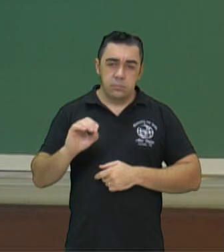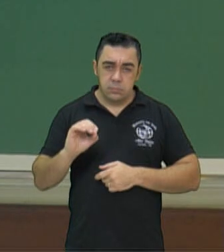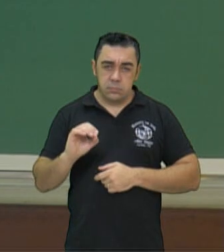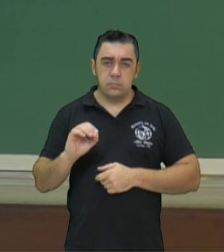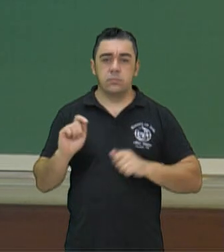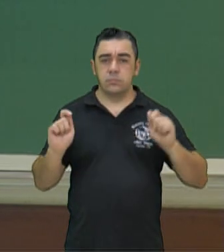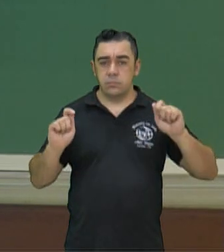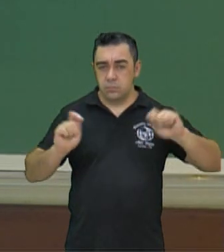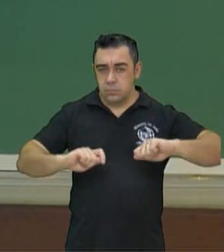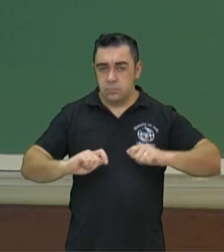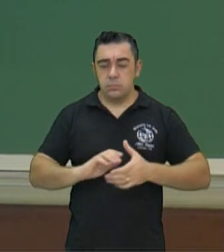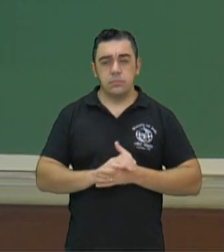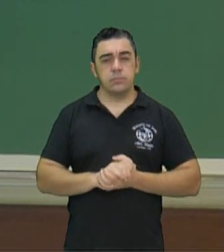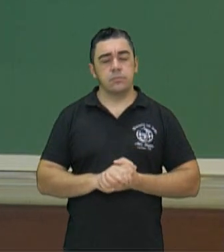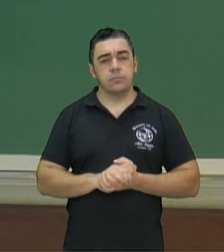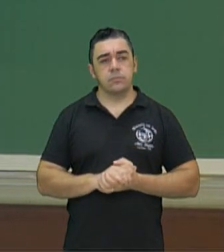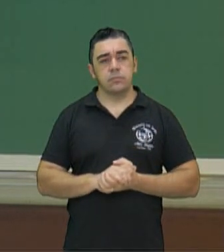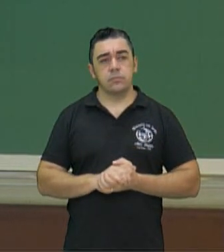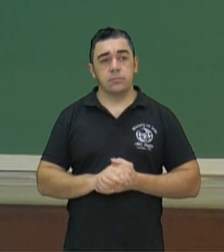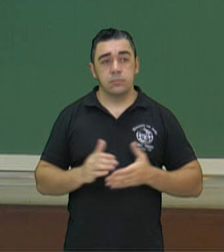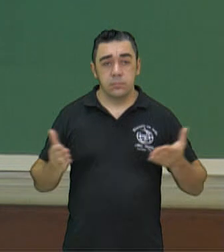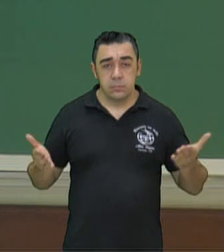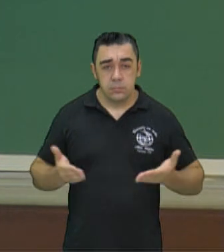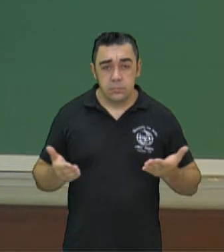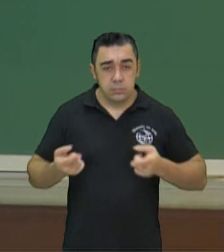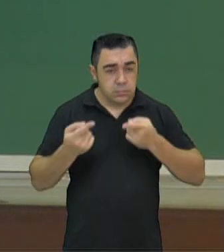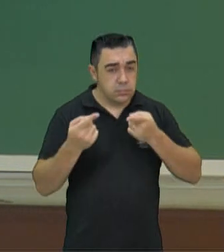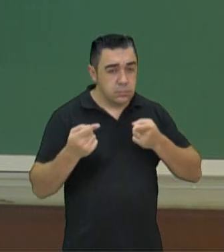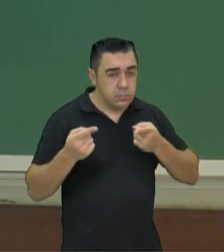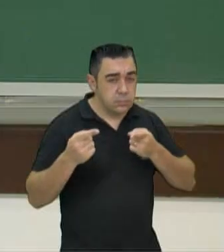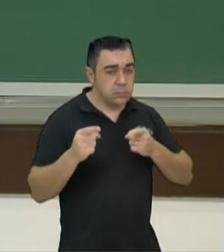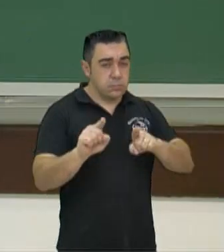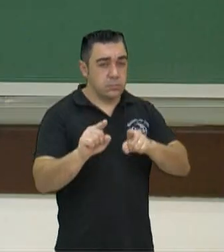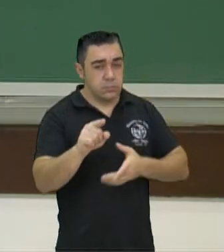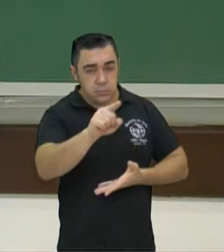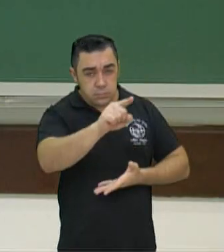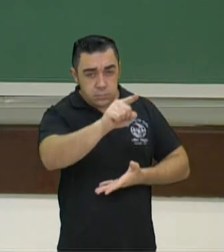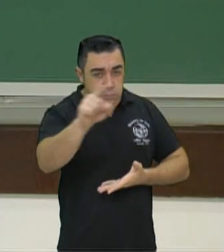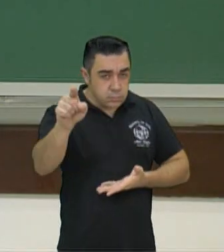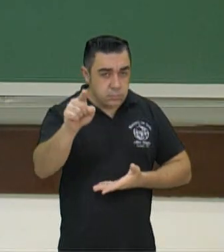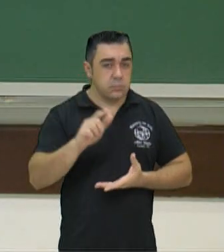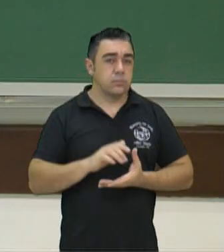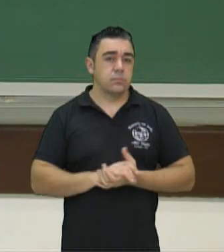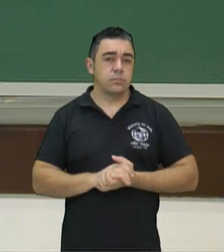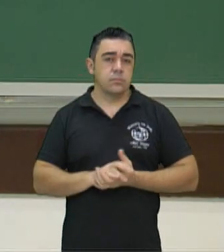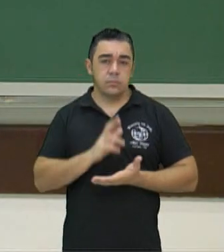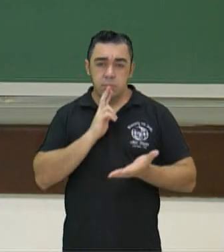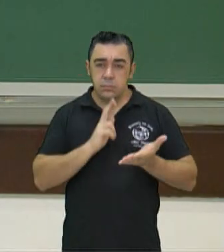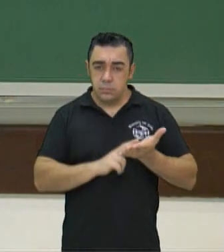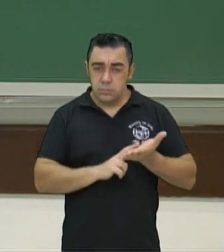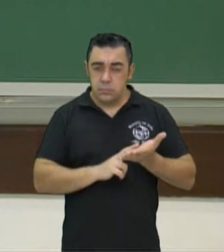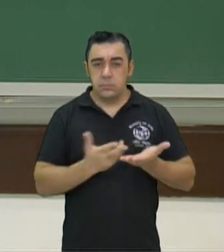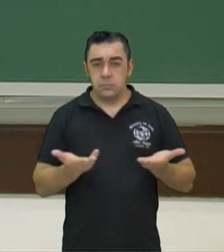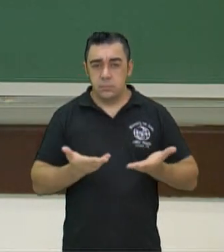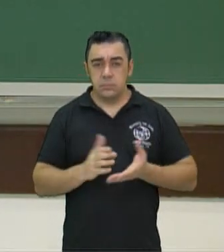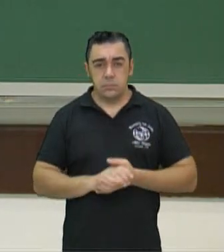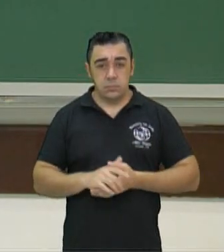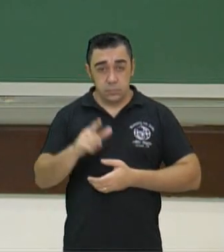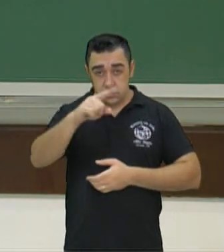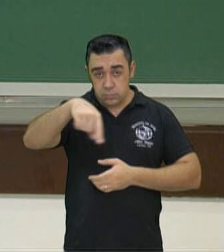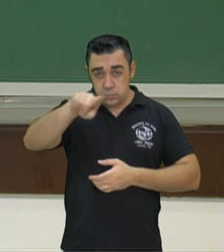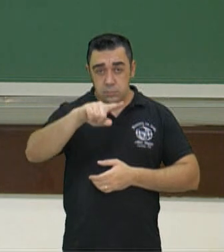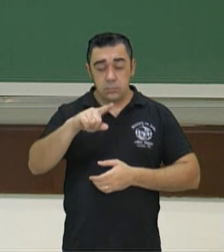10 possibilidades. E agora, eu desafio vocês a resolverem. Vocês têm